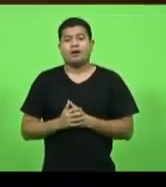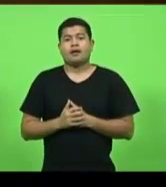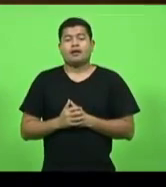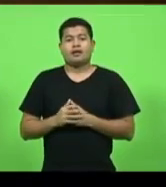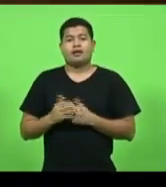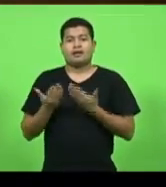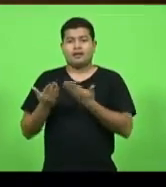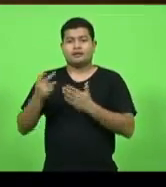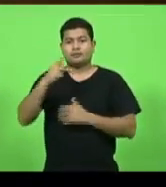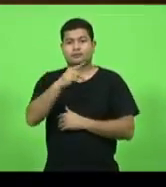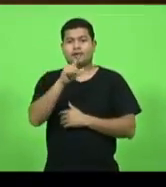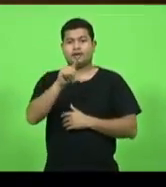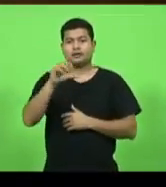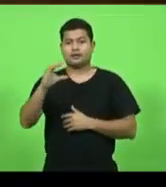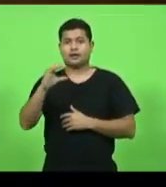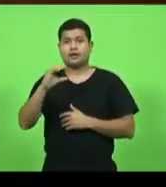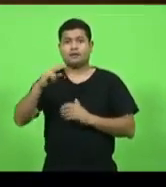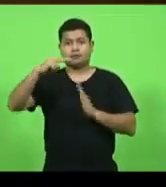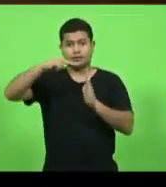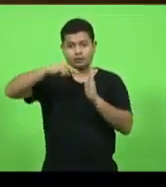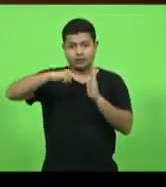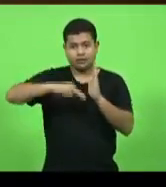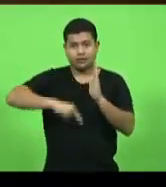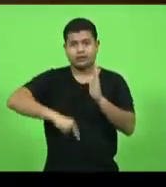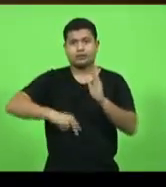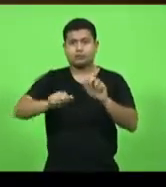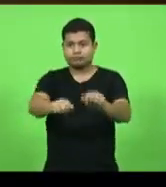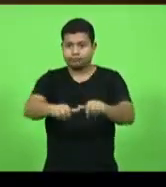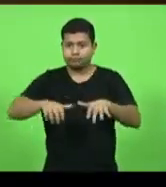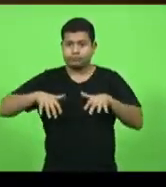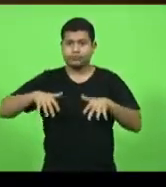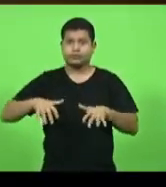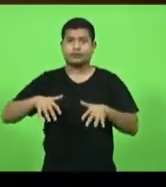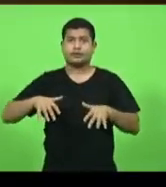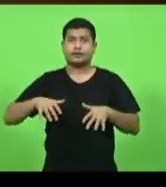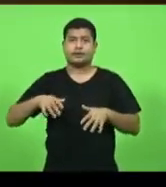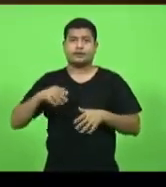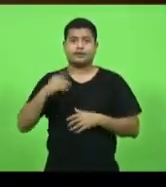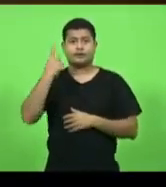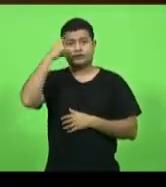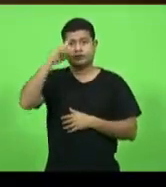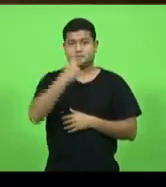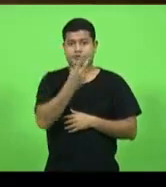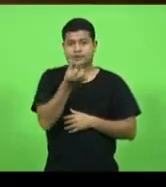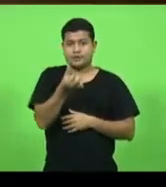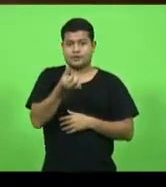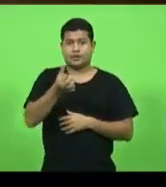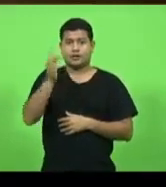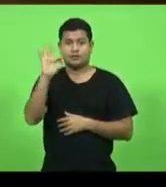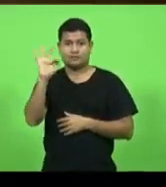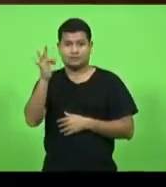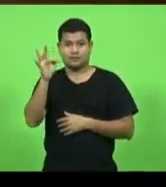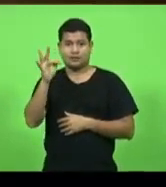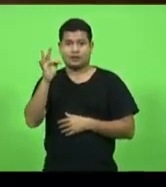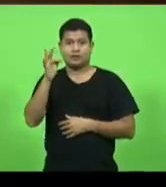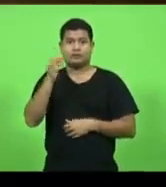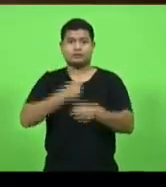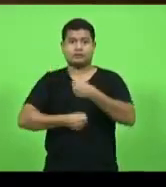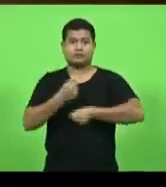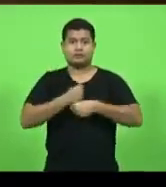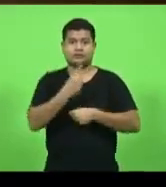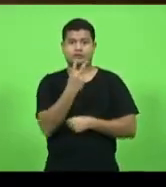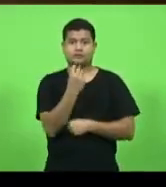foi lido no plenário em 26 de fevereiro